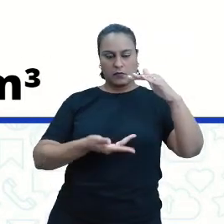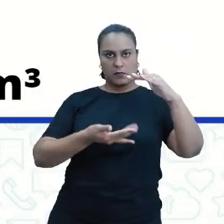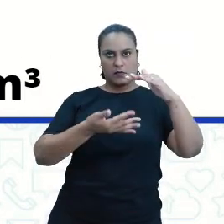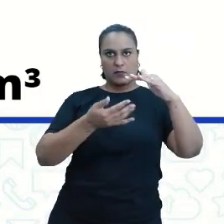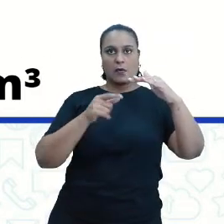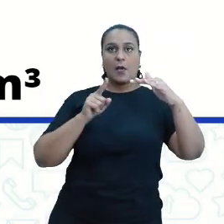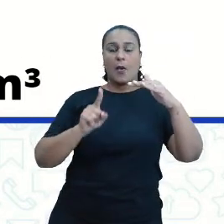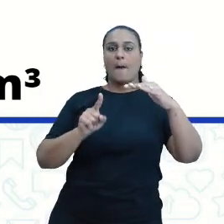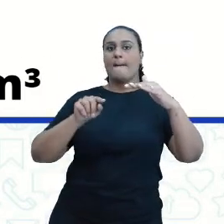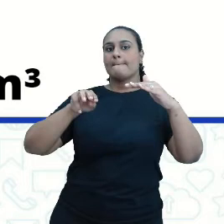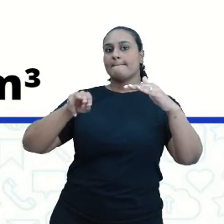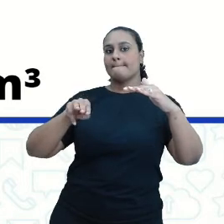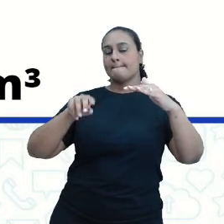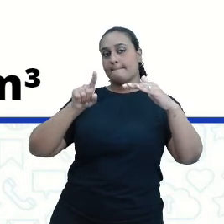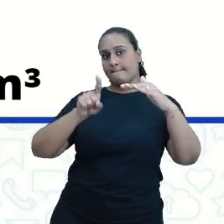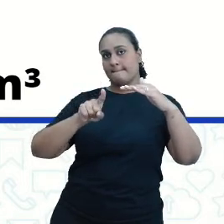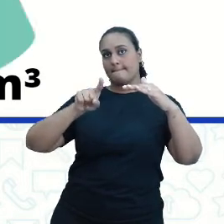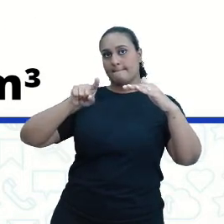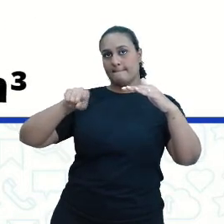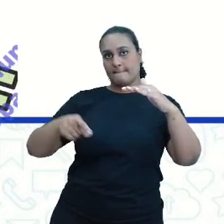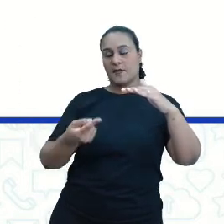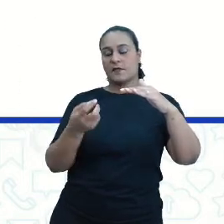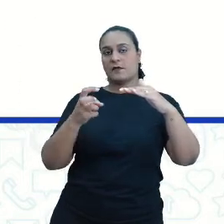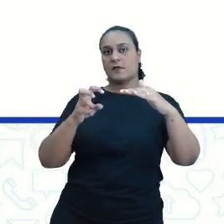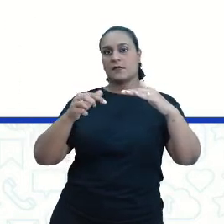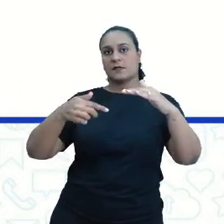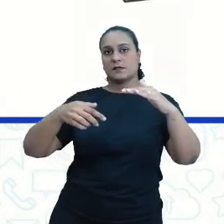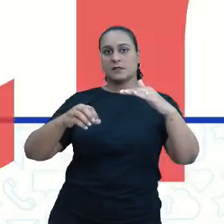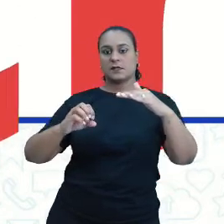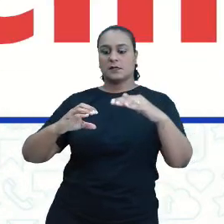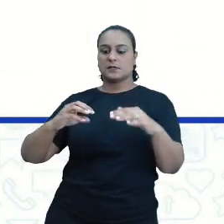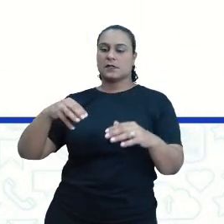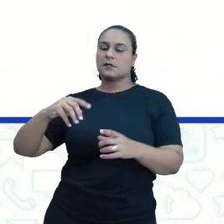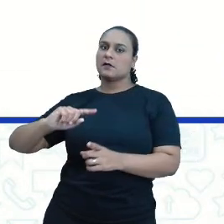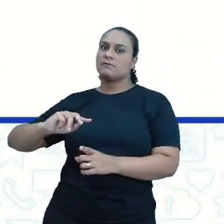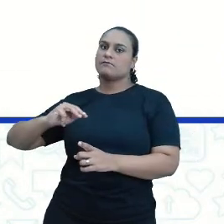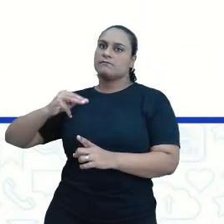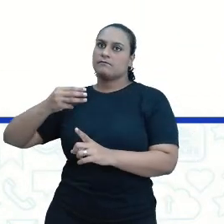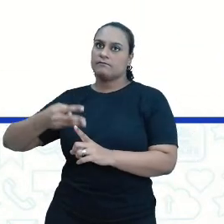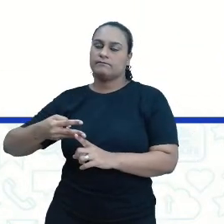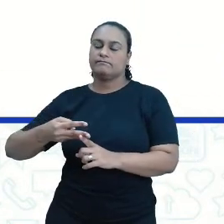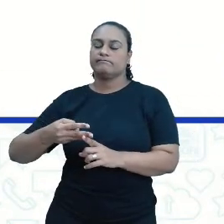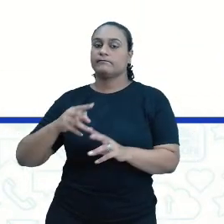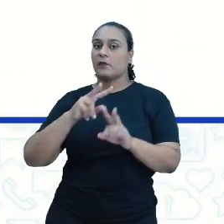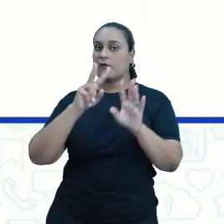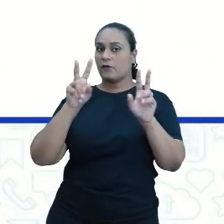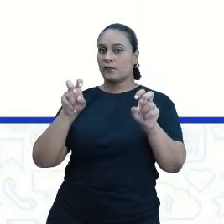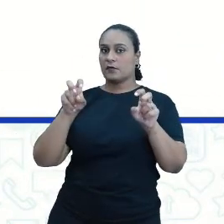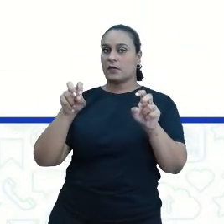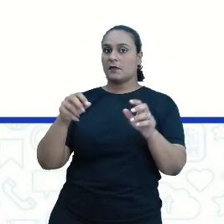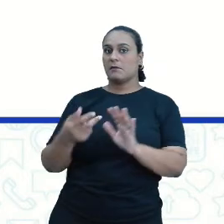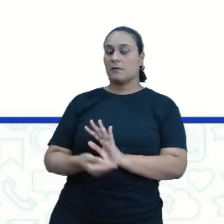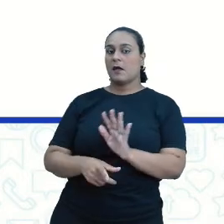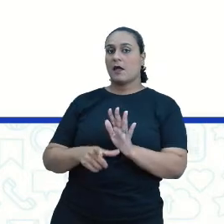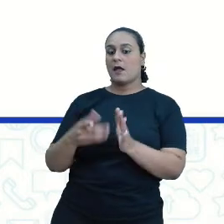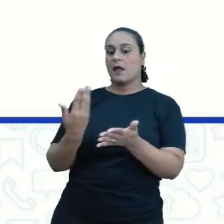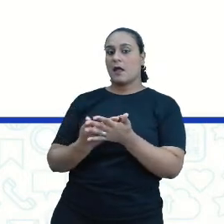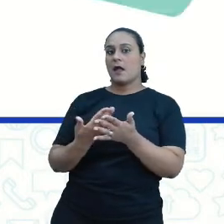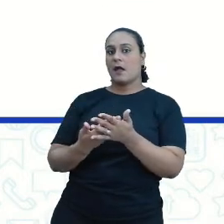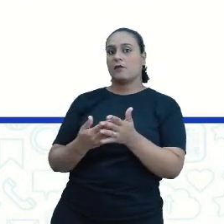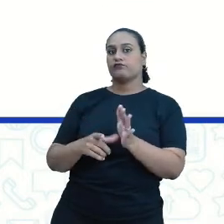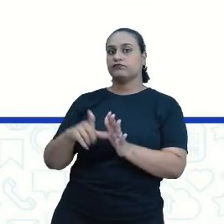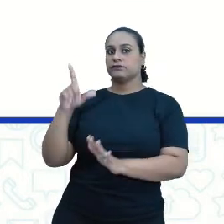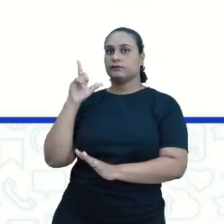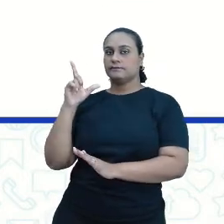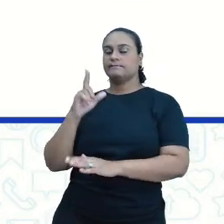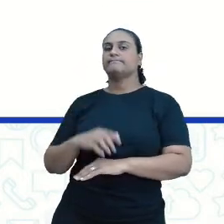de 1 centímetro em cada lado, que foi o tema das duas primeiras aulas, tá certo? Está aqui a ilustração para o que a